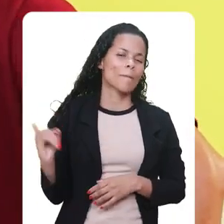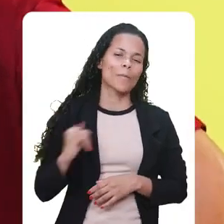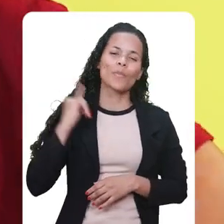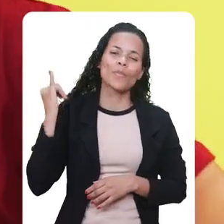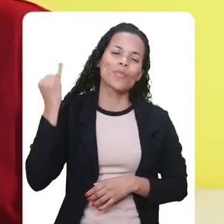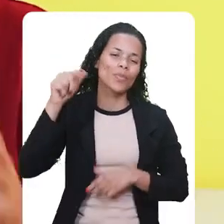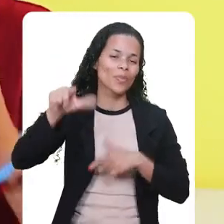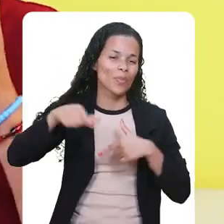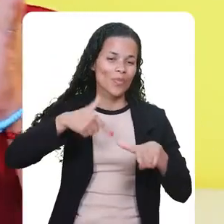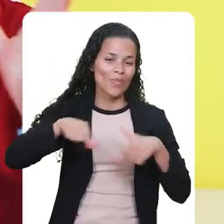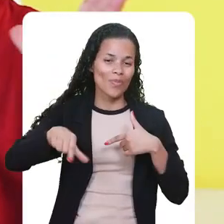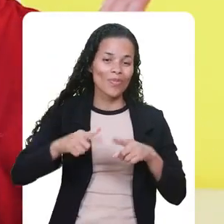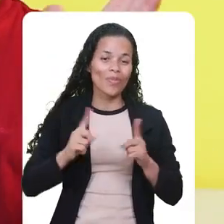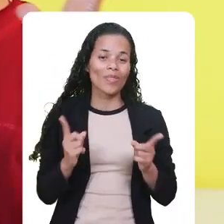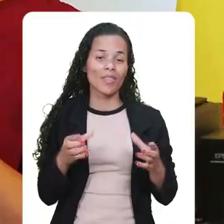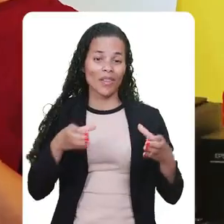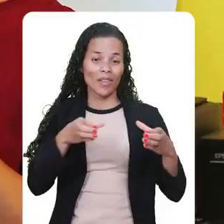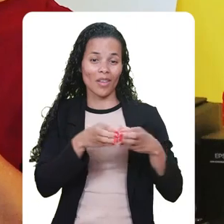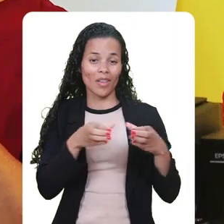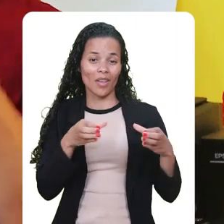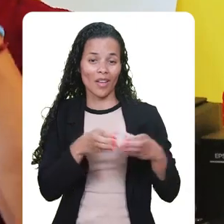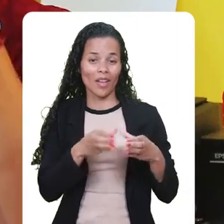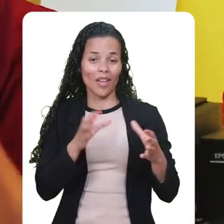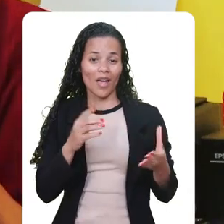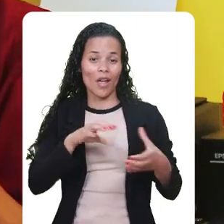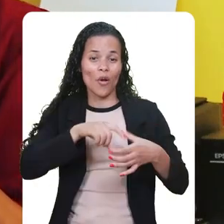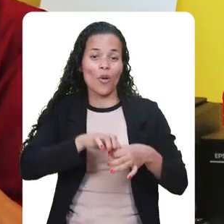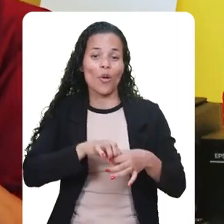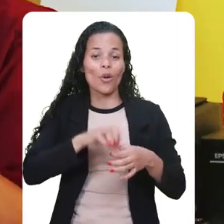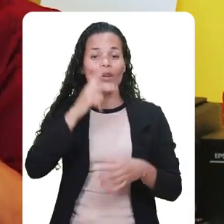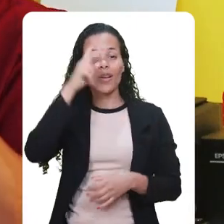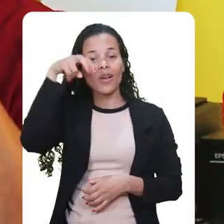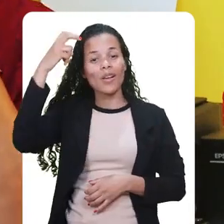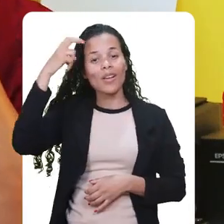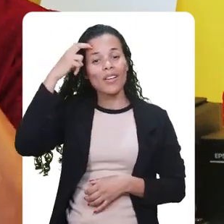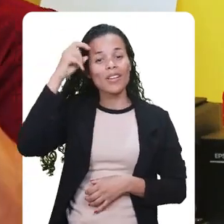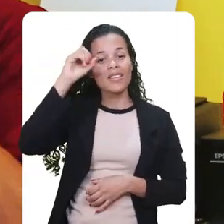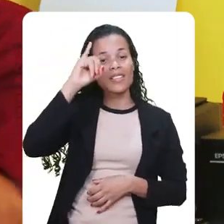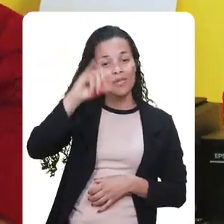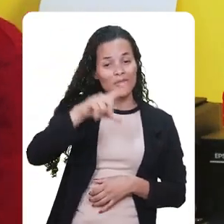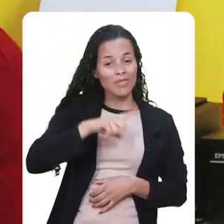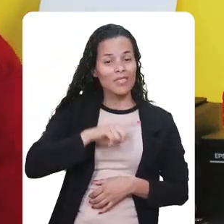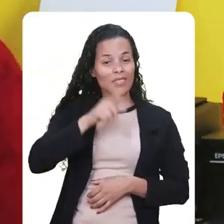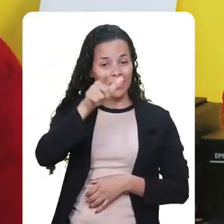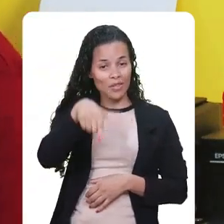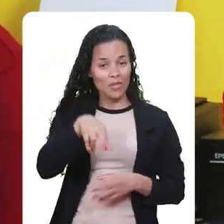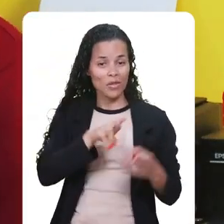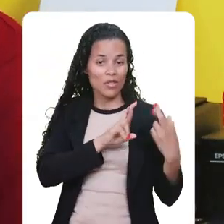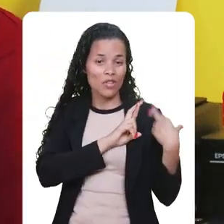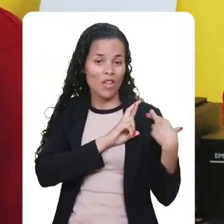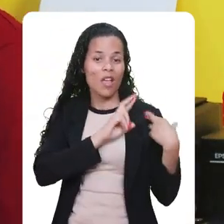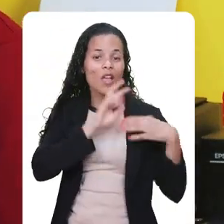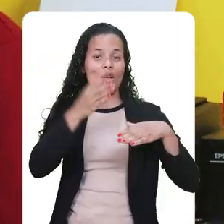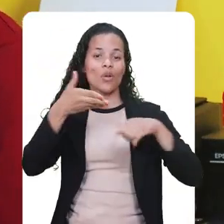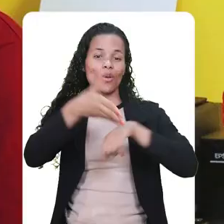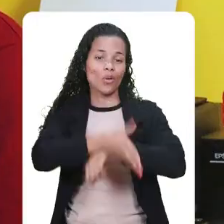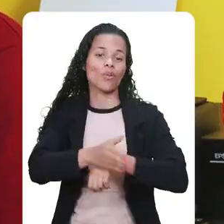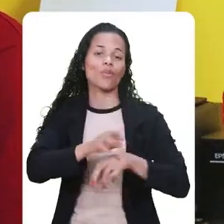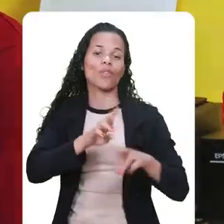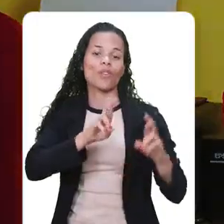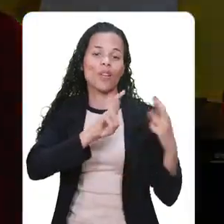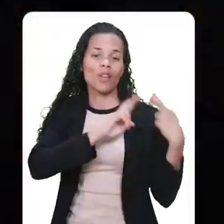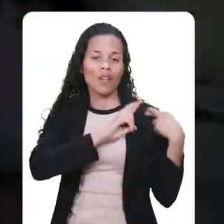é muito importante esse trabalho. Grupo, turismo, porque se você tem um bom produto, o turismo vai